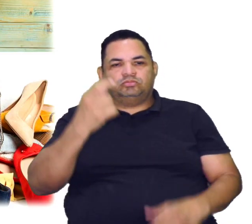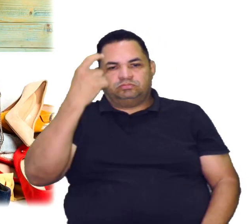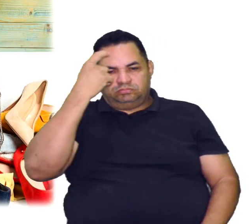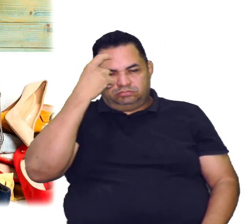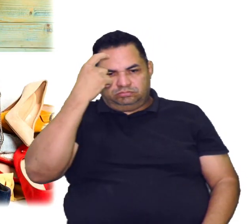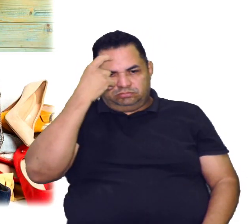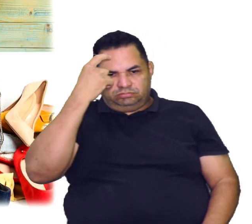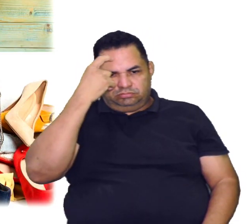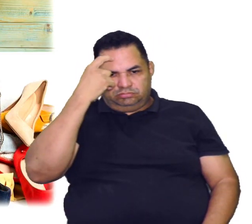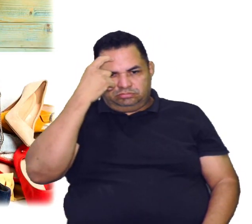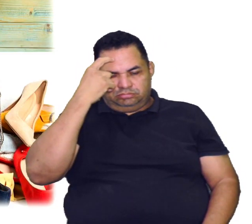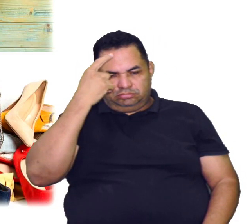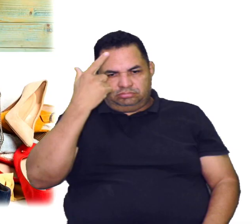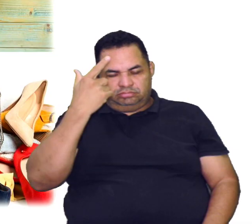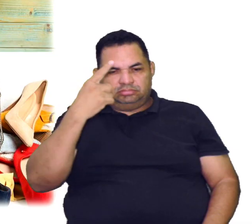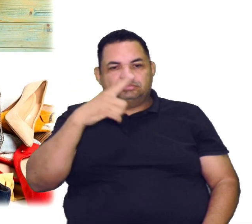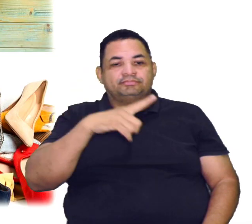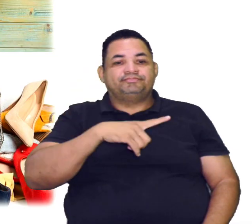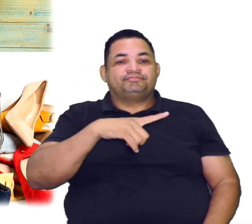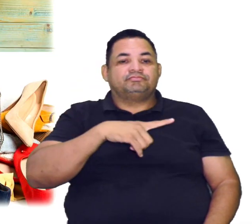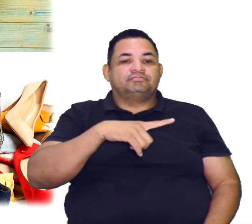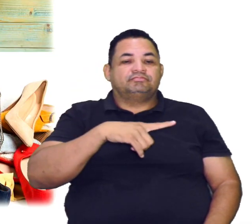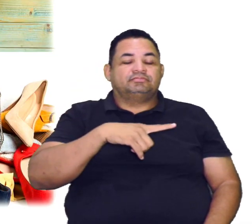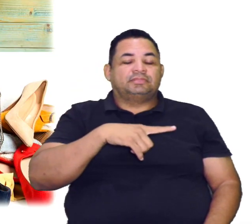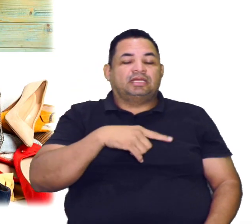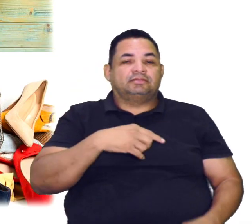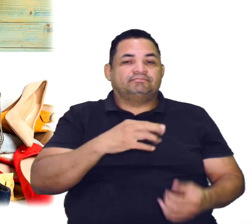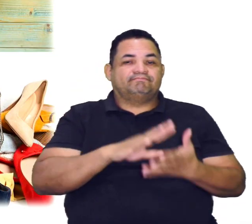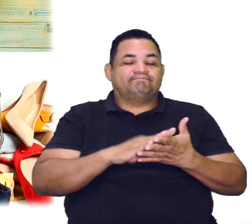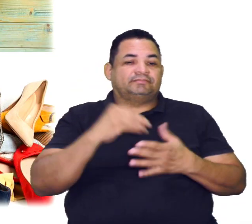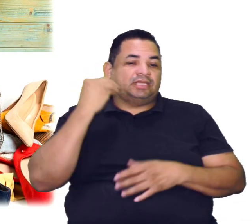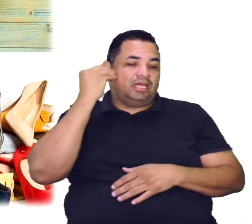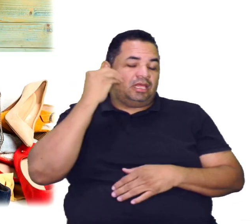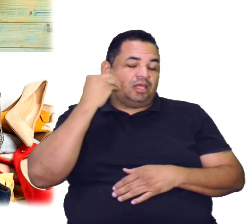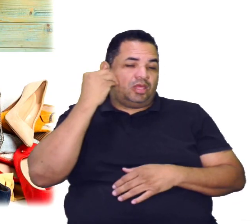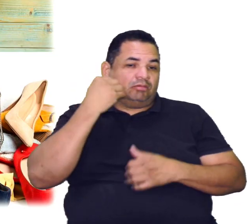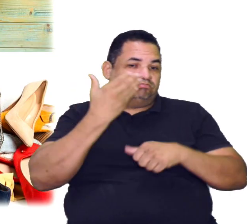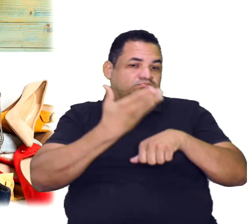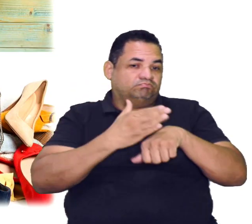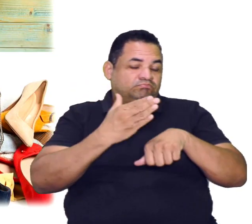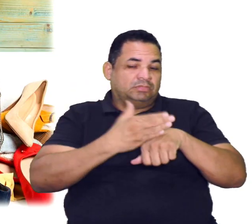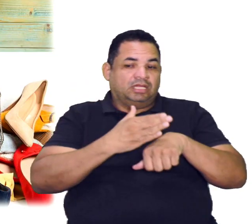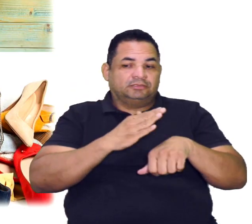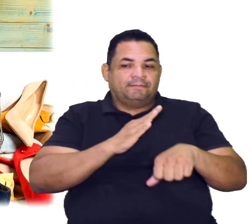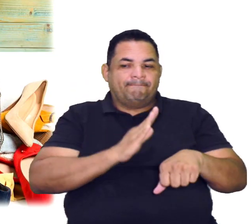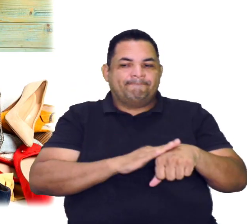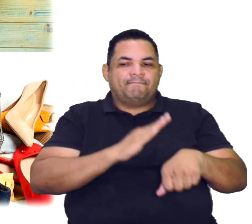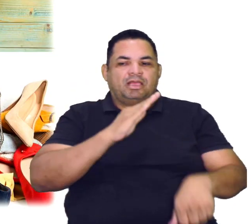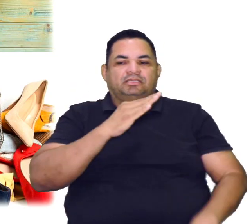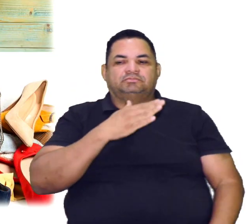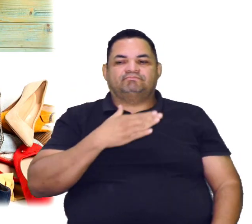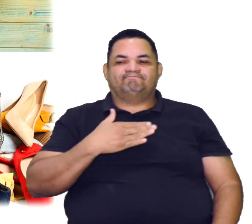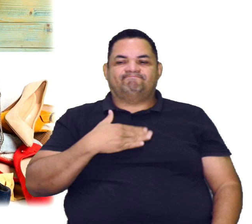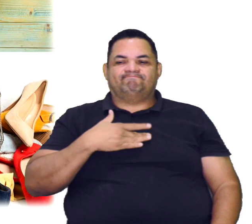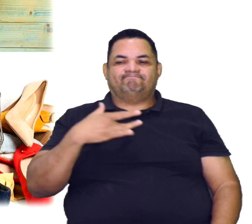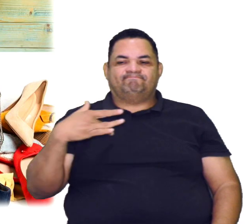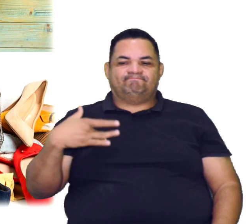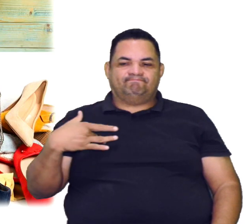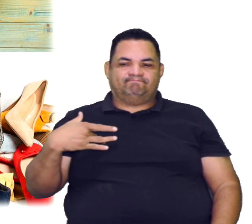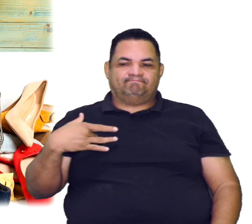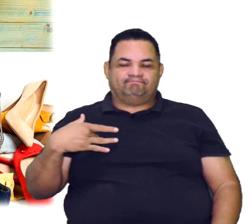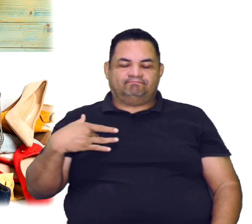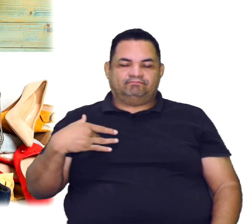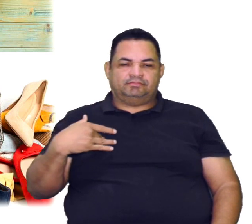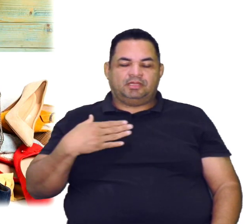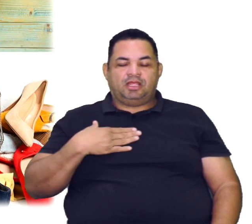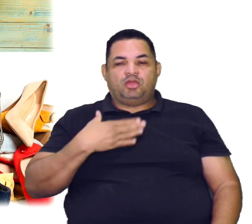consciente, onde a gente tenha experiências e práticas mais saudáveis. Então, eu vou consumir